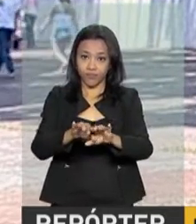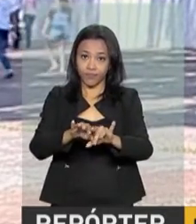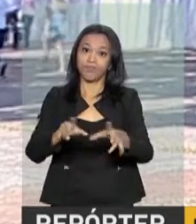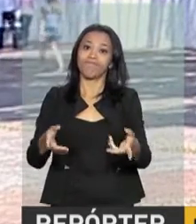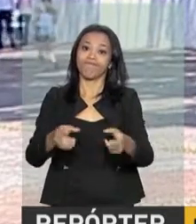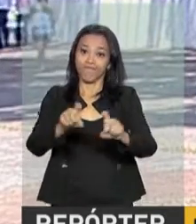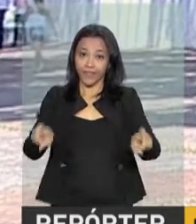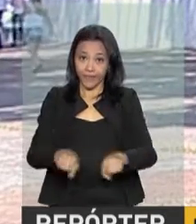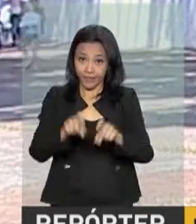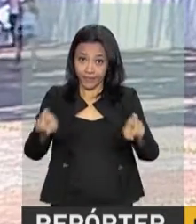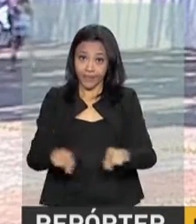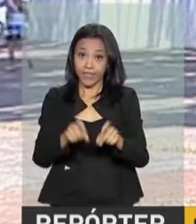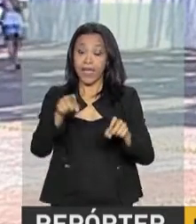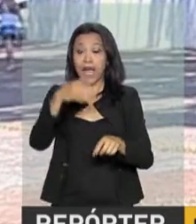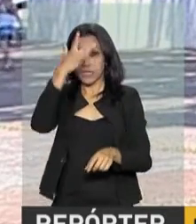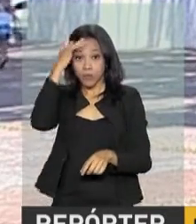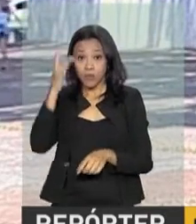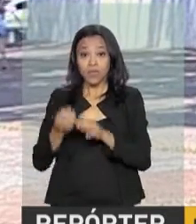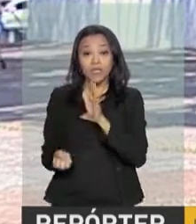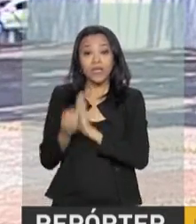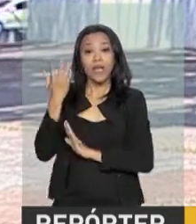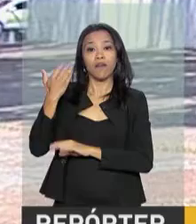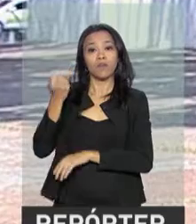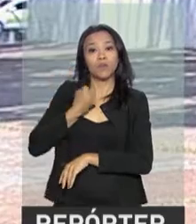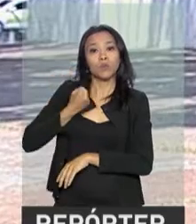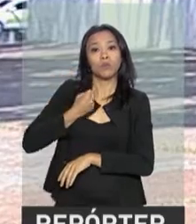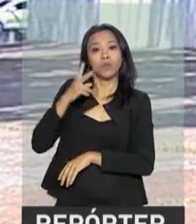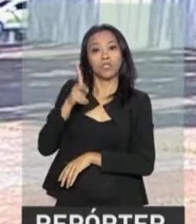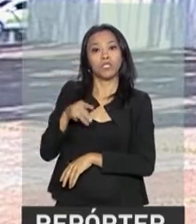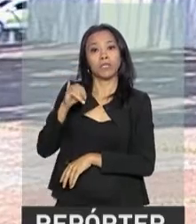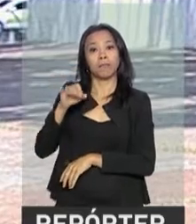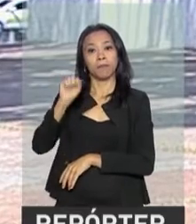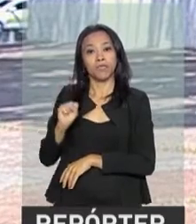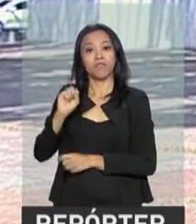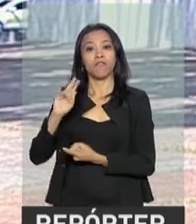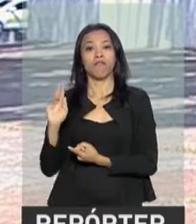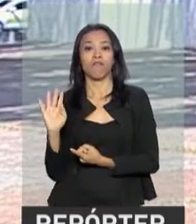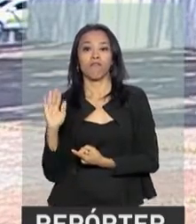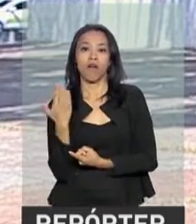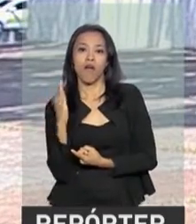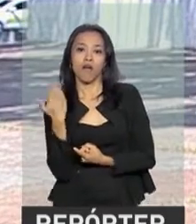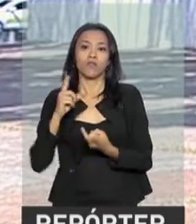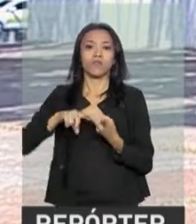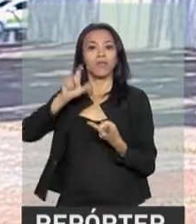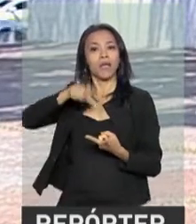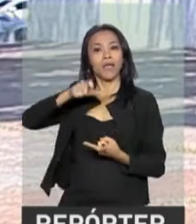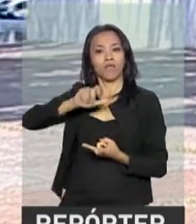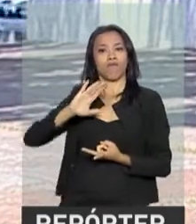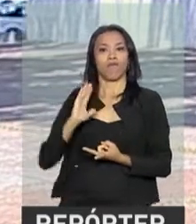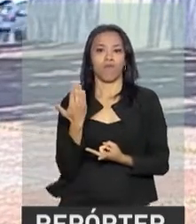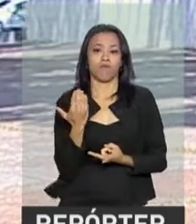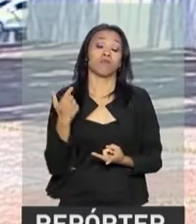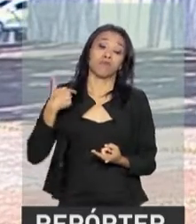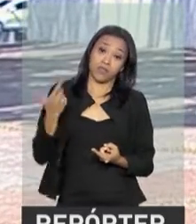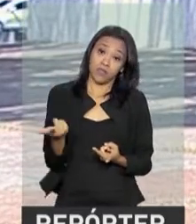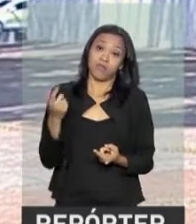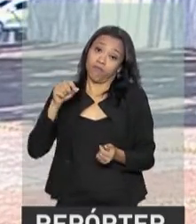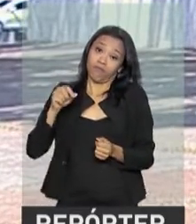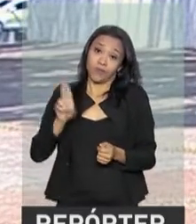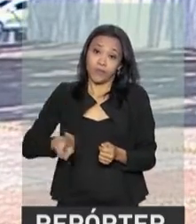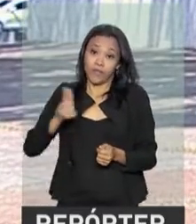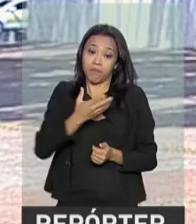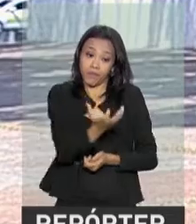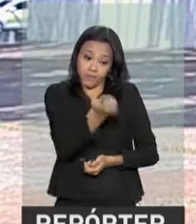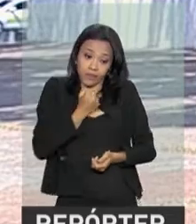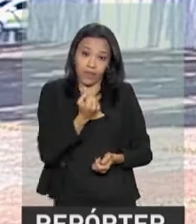os investigados criavam número de perfis falsos que também falsificavam cartões cidadão com isso faziam saques em